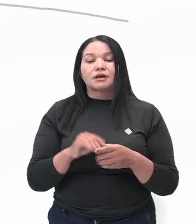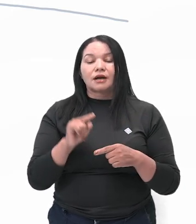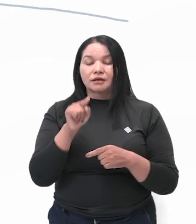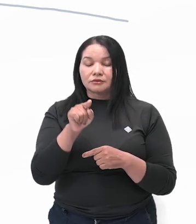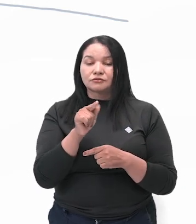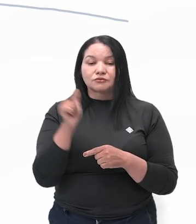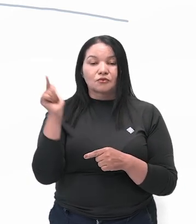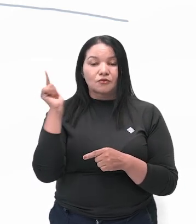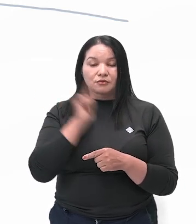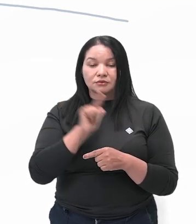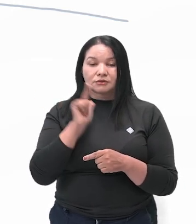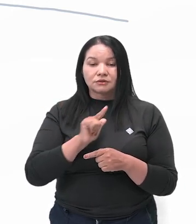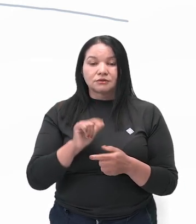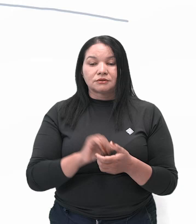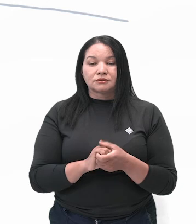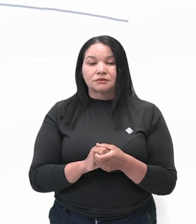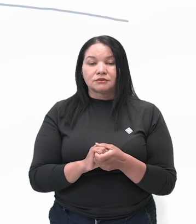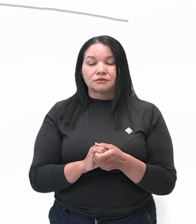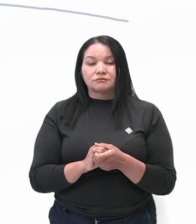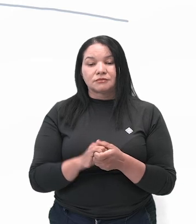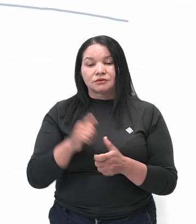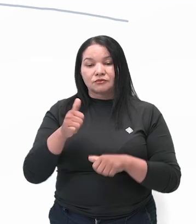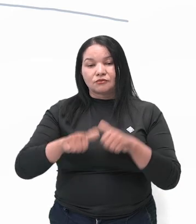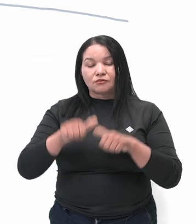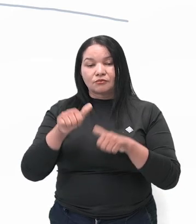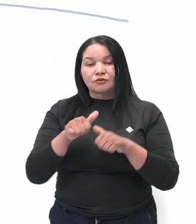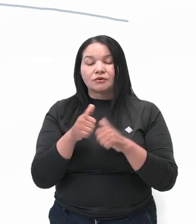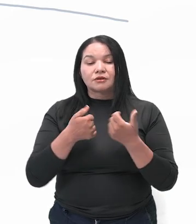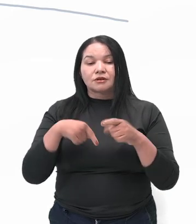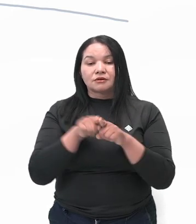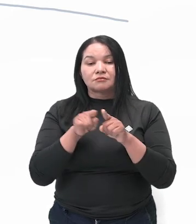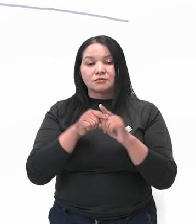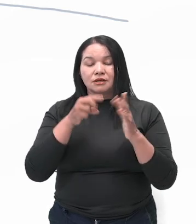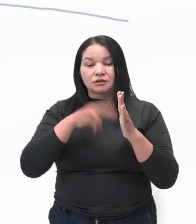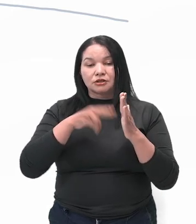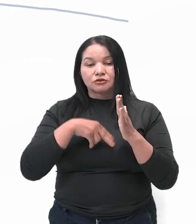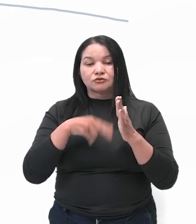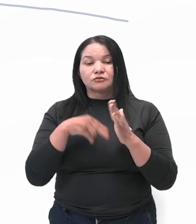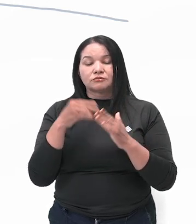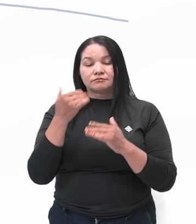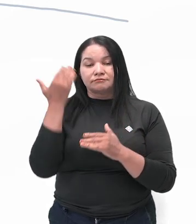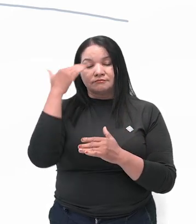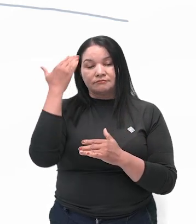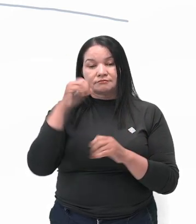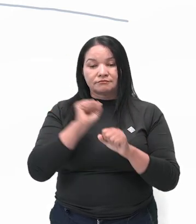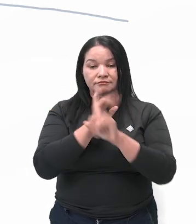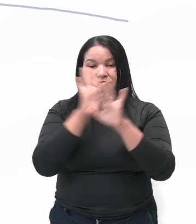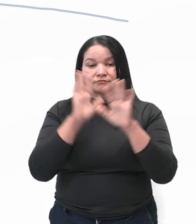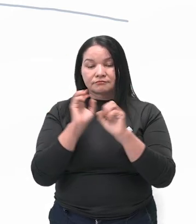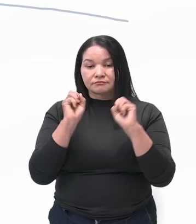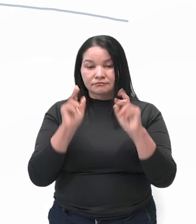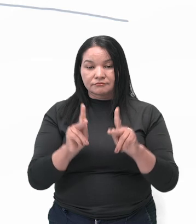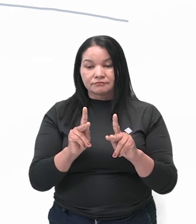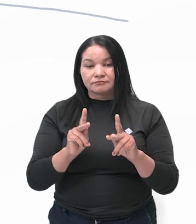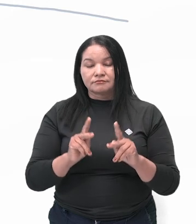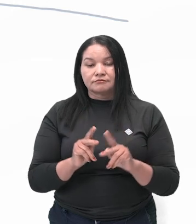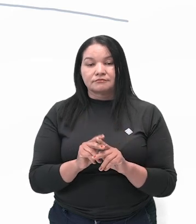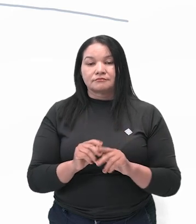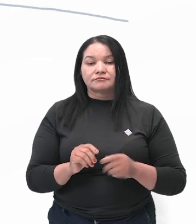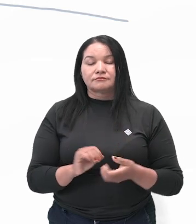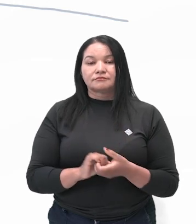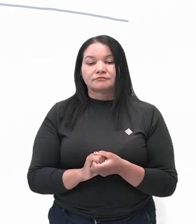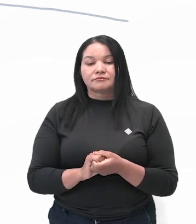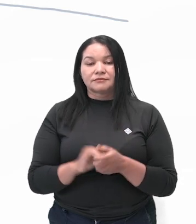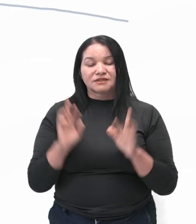possa fazer uma ótima leitura e ter uma ótima compreensão. Beleza? Bom,